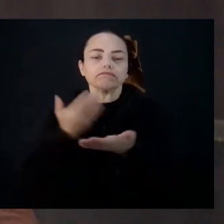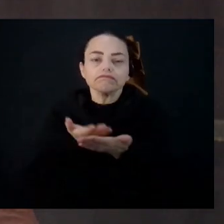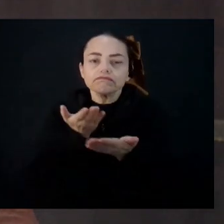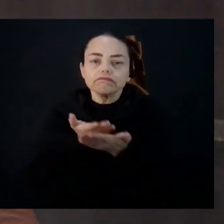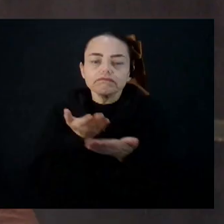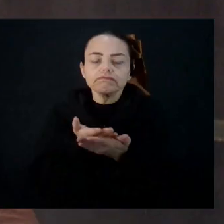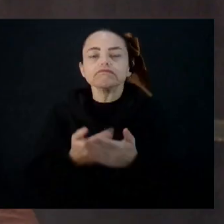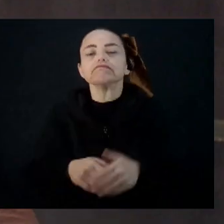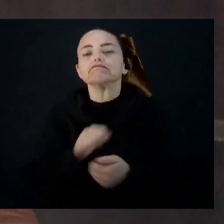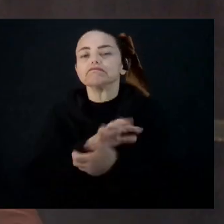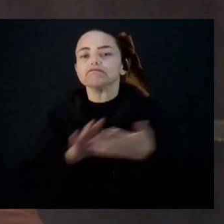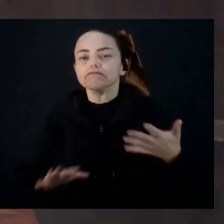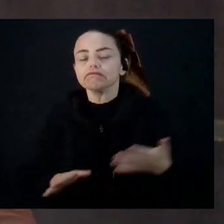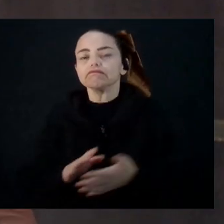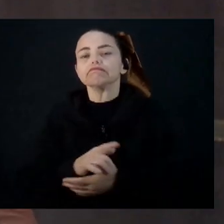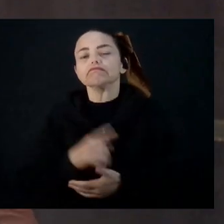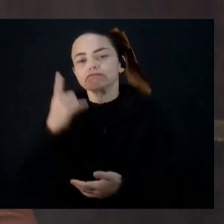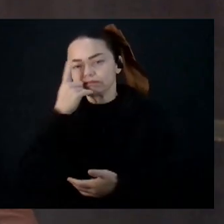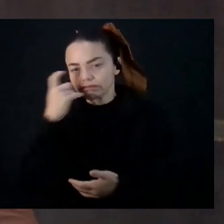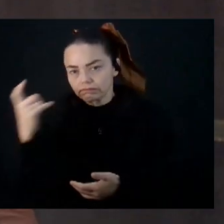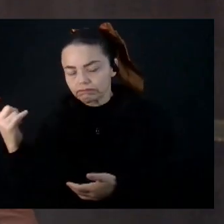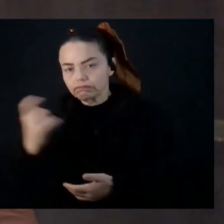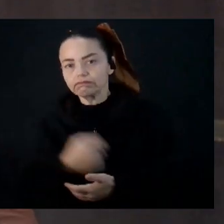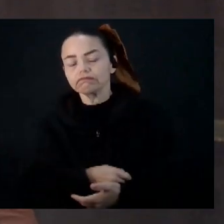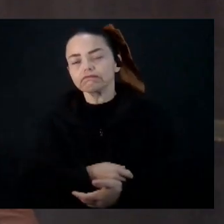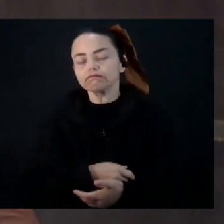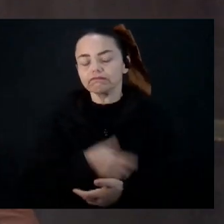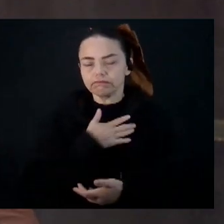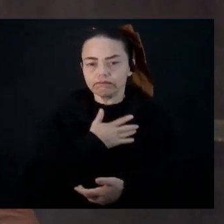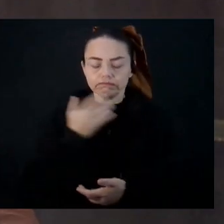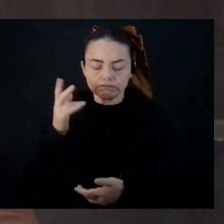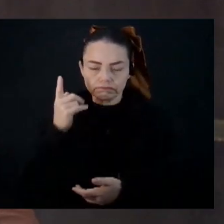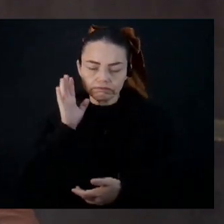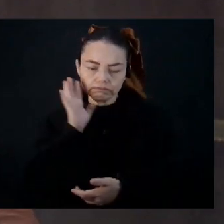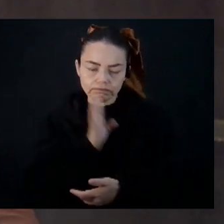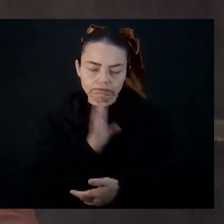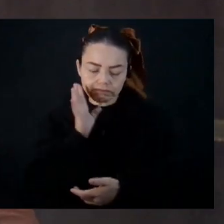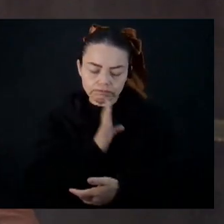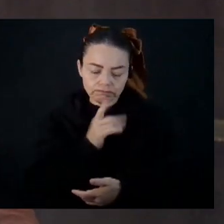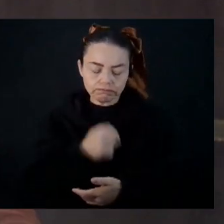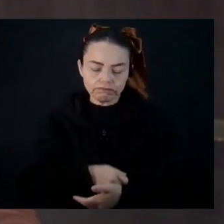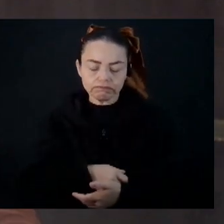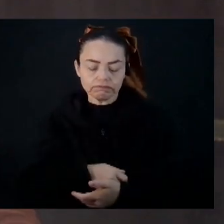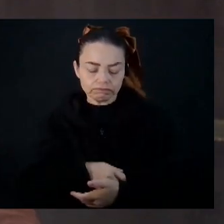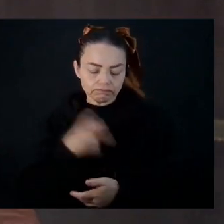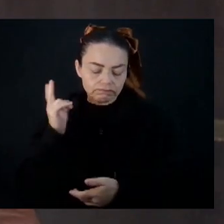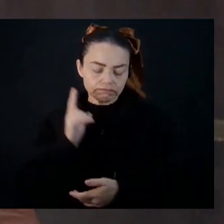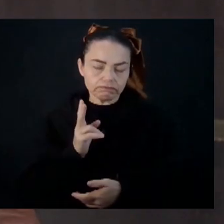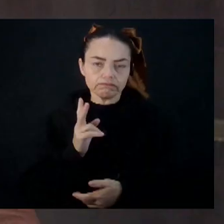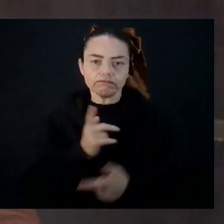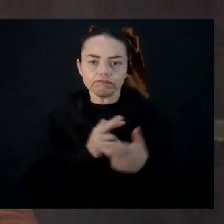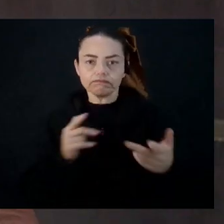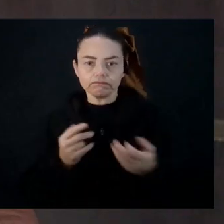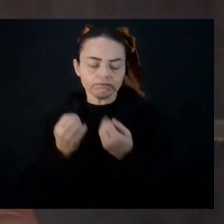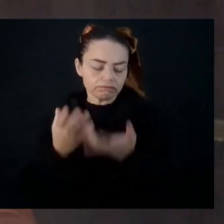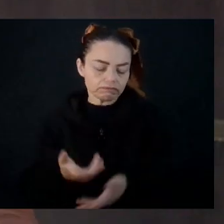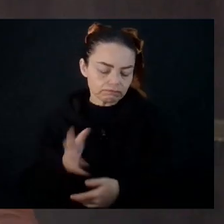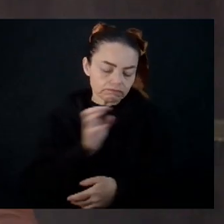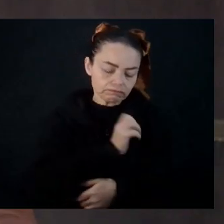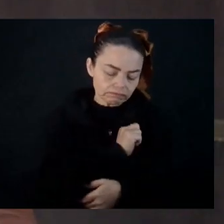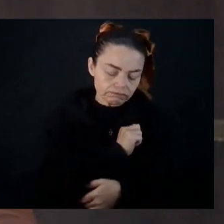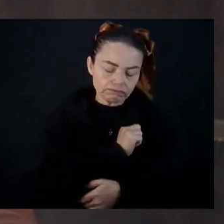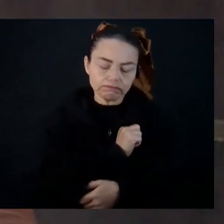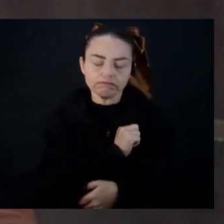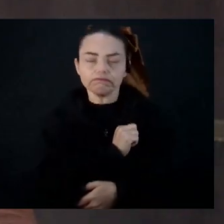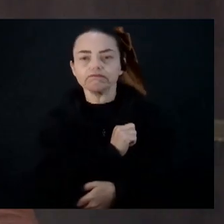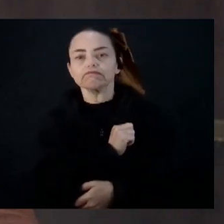tá interessadas, né? Mas uma coisa que é muito interessante é que, assim, todas as coisas dadas com amor vão fazer um efeito